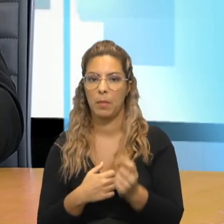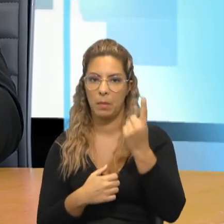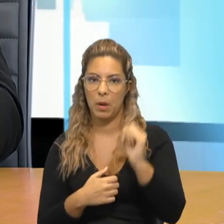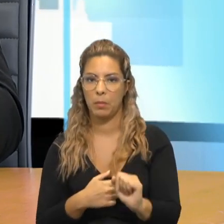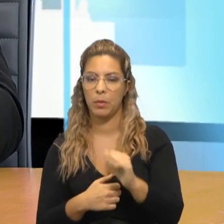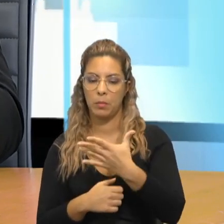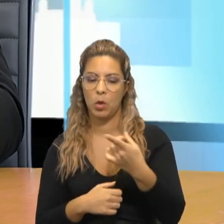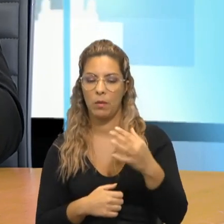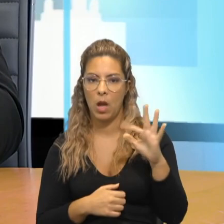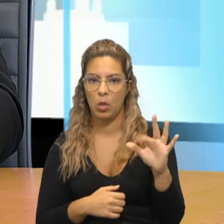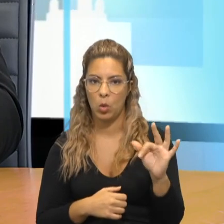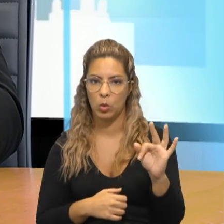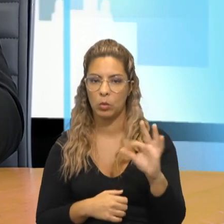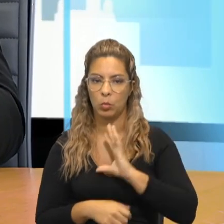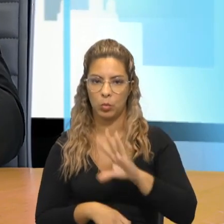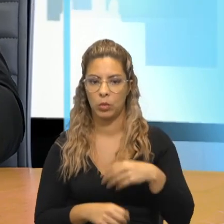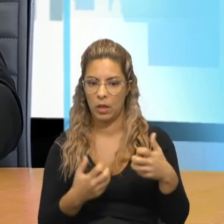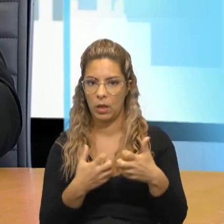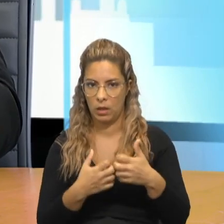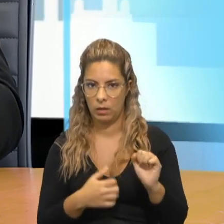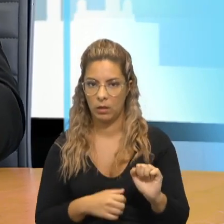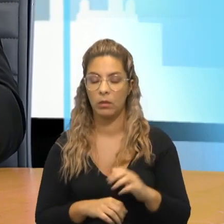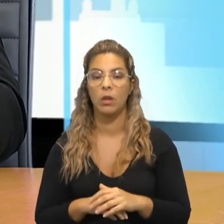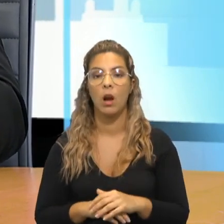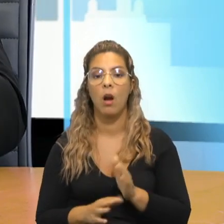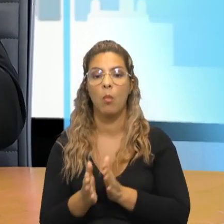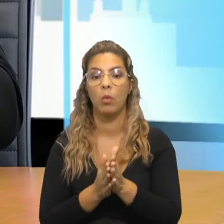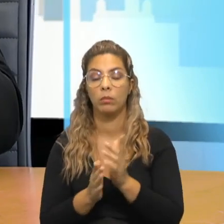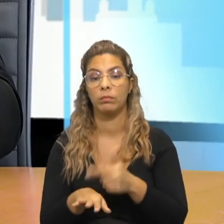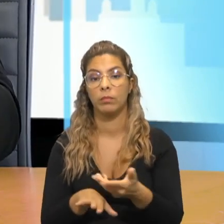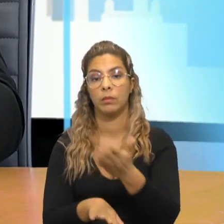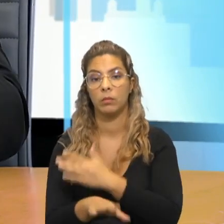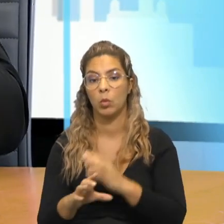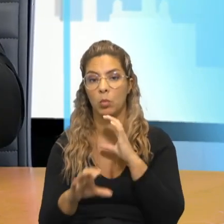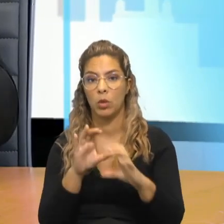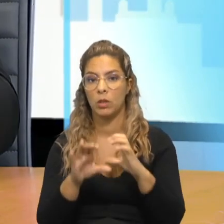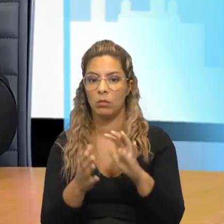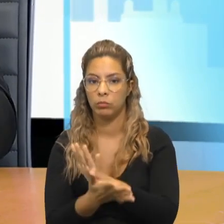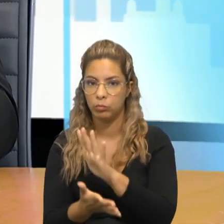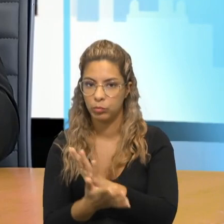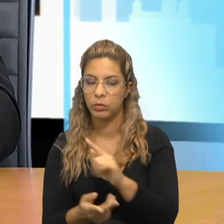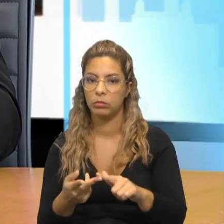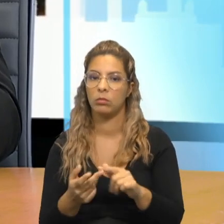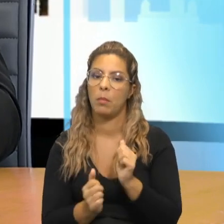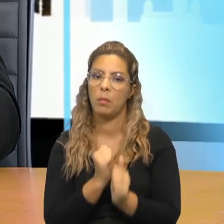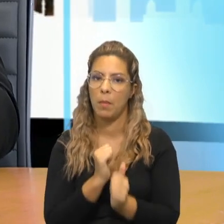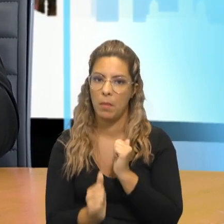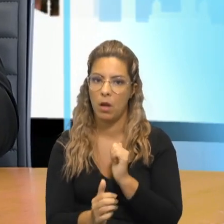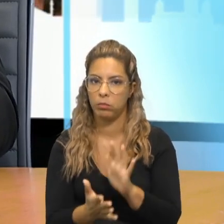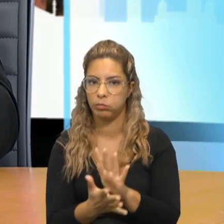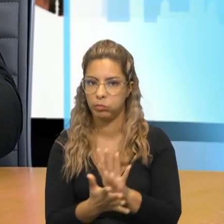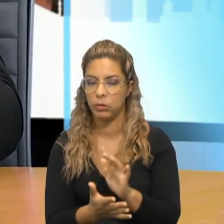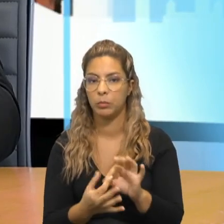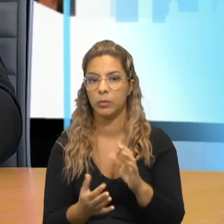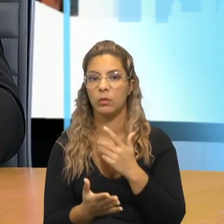1914. E com o intuito de utilizar os meios de comunicação da época, a boa imprensa, os meios impressos, para anunciar o